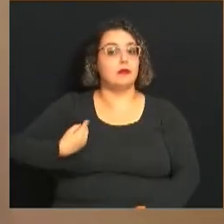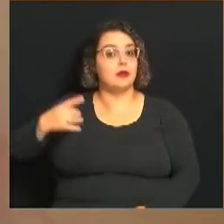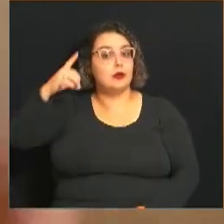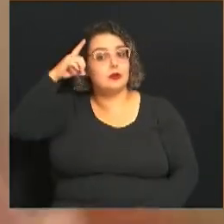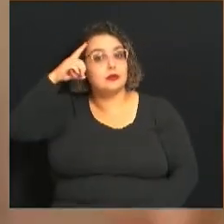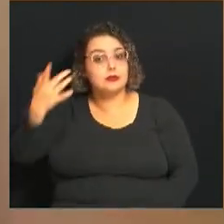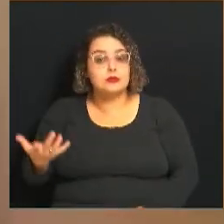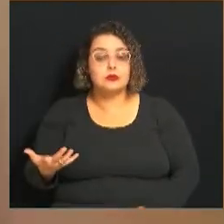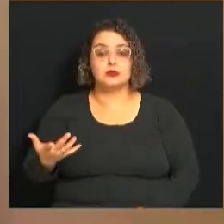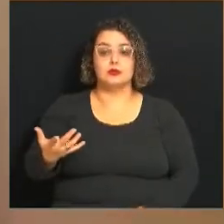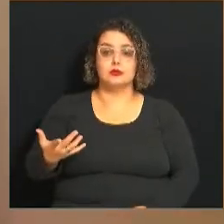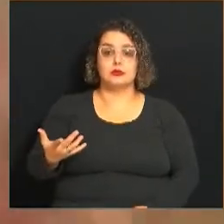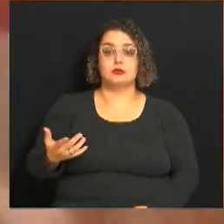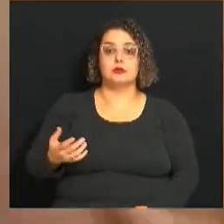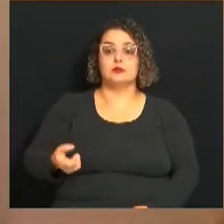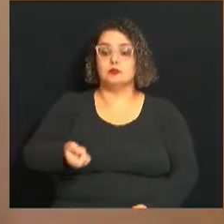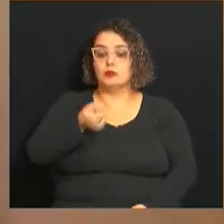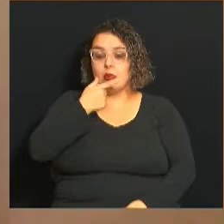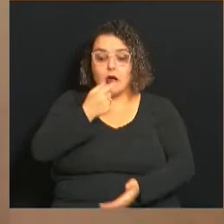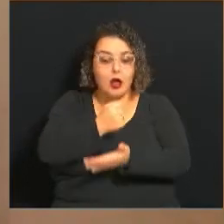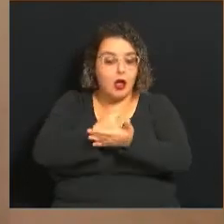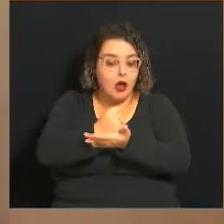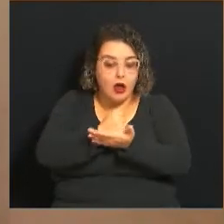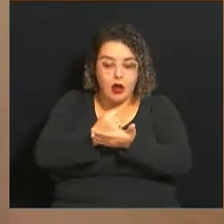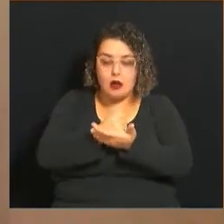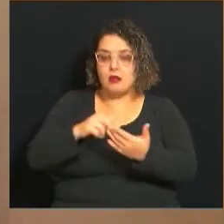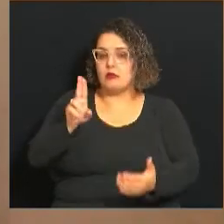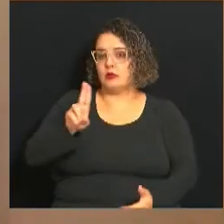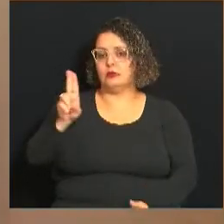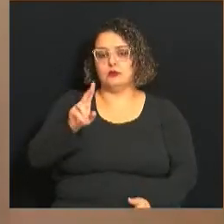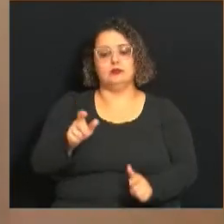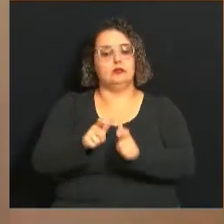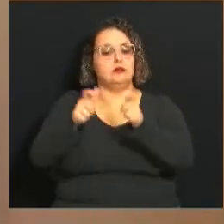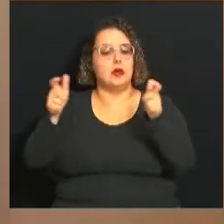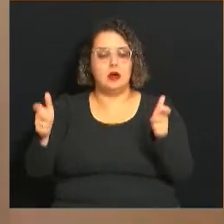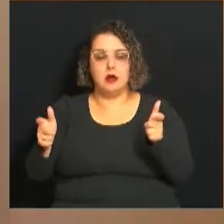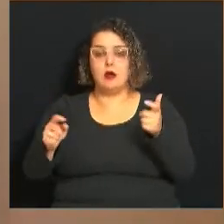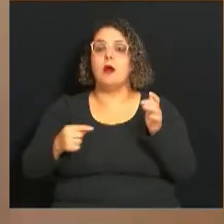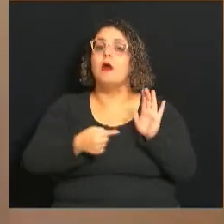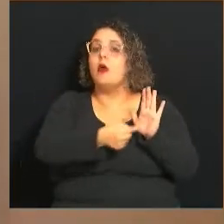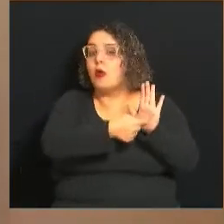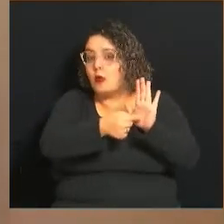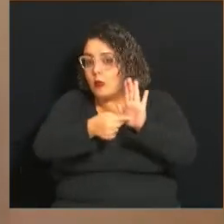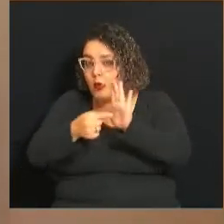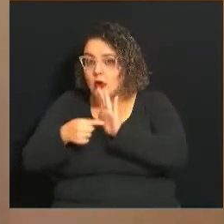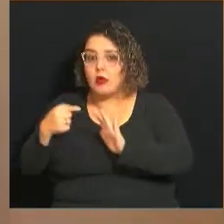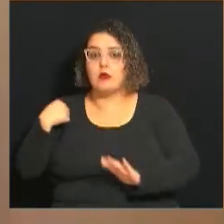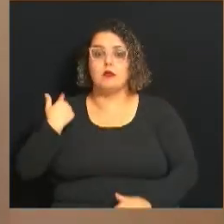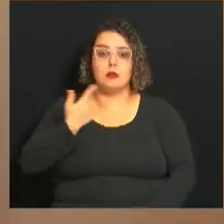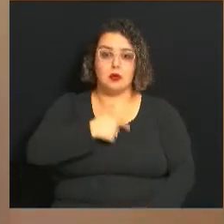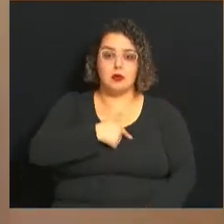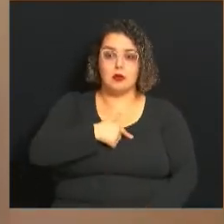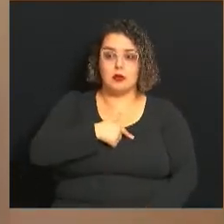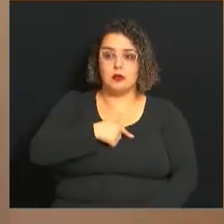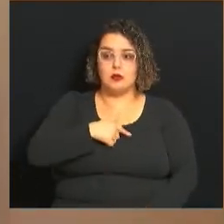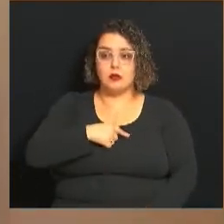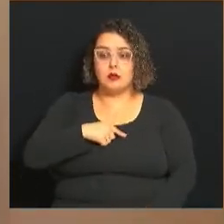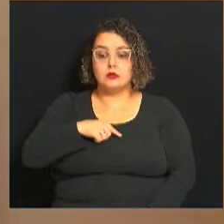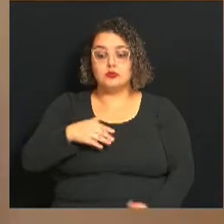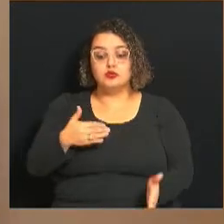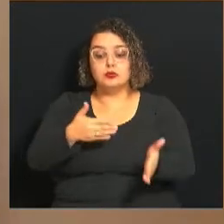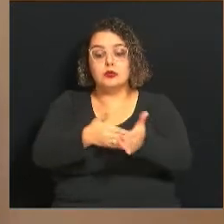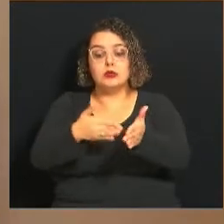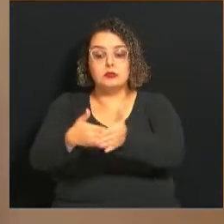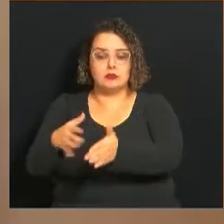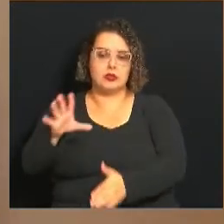esse excesso, né, desse uso de medicamentos mostra para a gente essa questão da condicionalidade desse amor. E